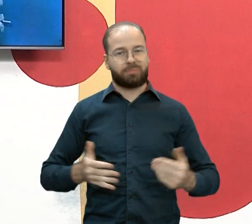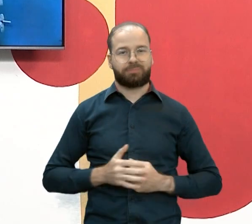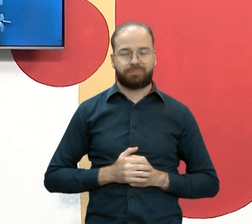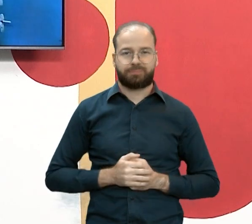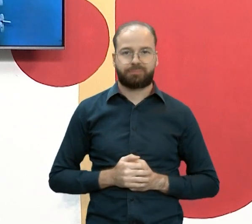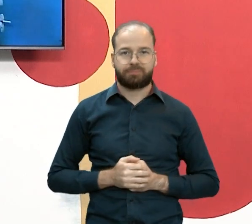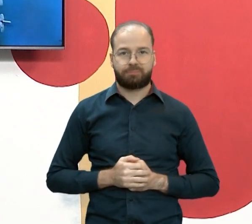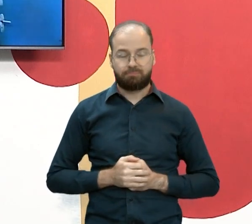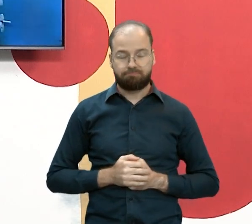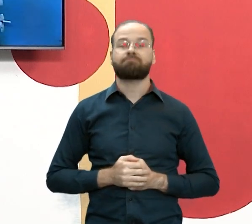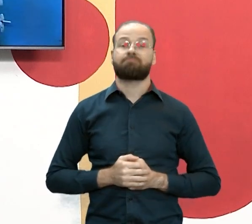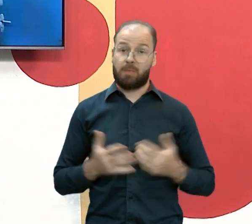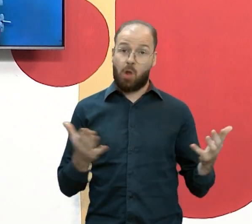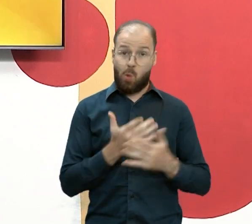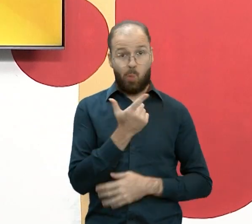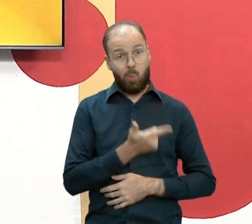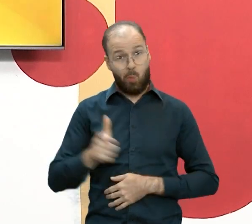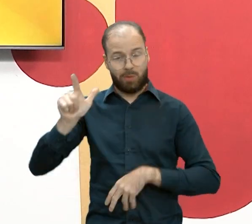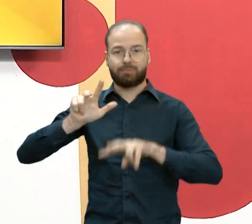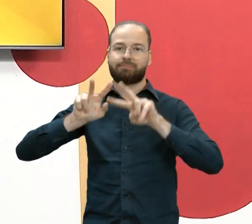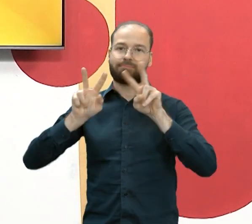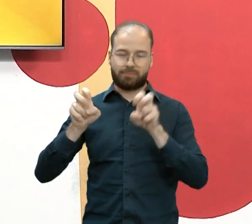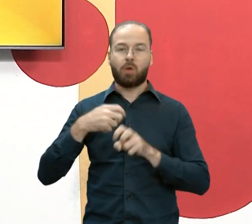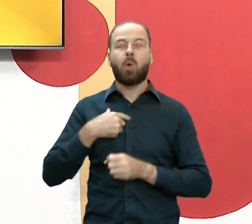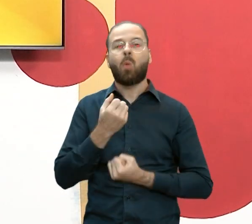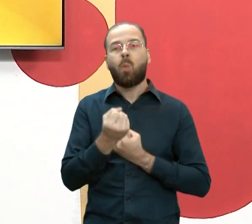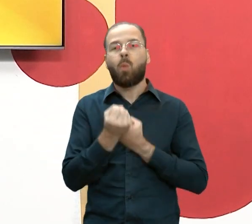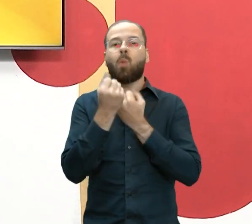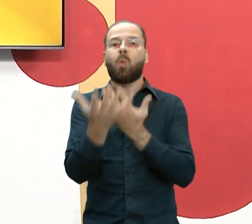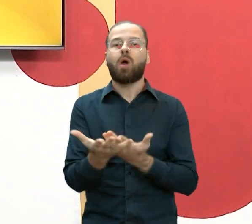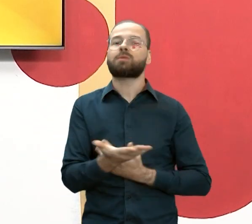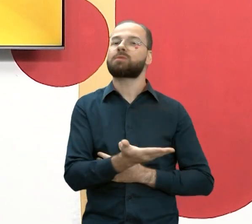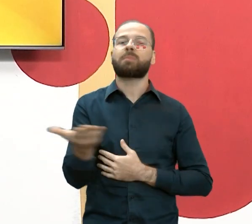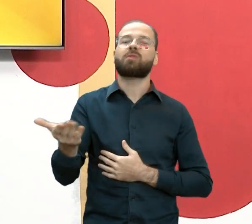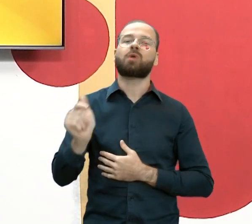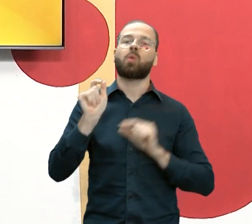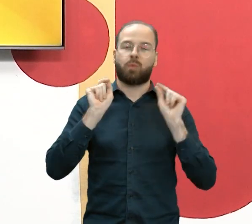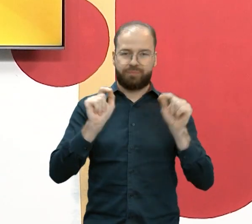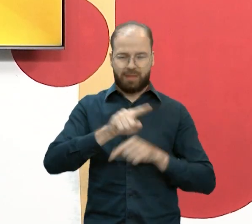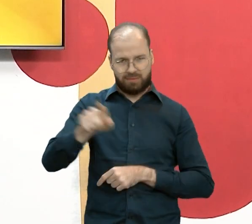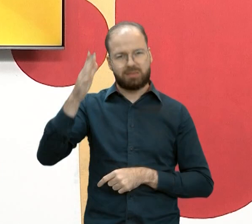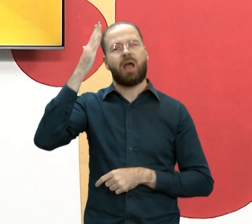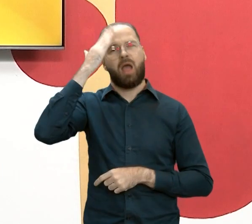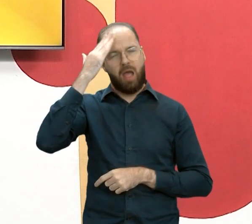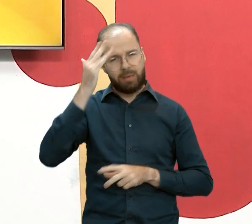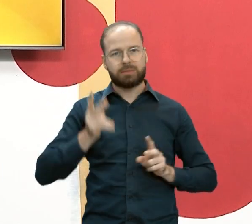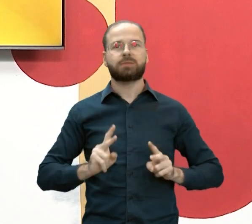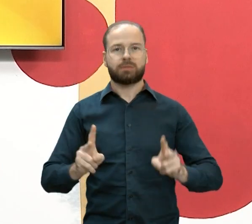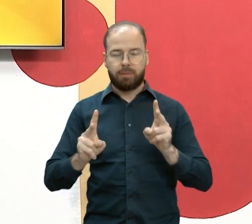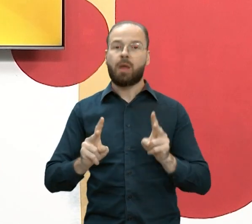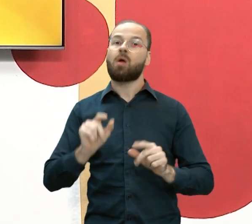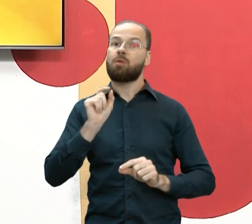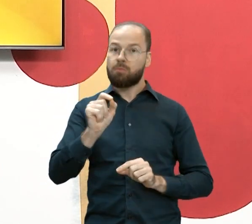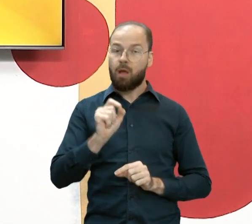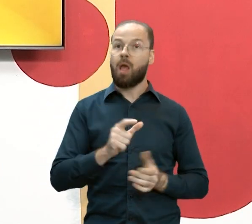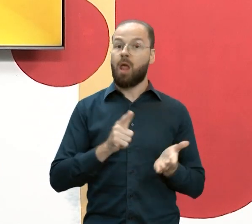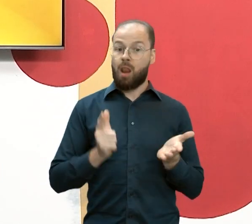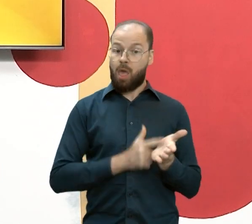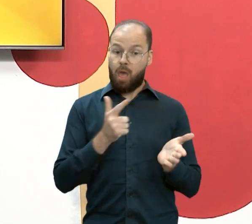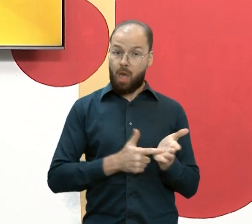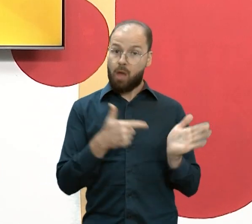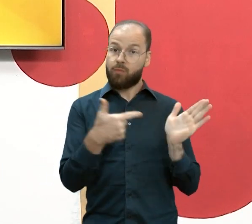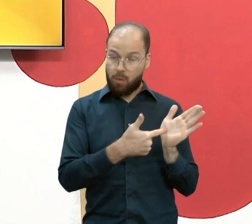e agora a gente muda de assunto. Eu quero contar para vocês, como vocês já sabem, sempre trazemos aqui indicação de um livro,